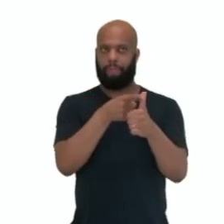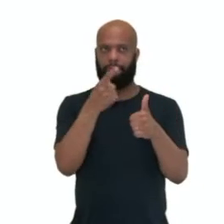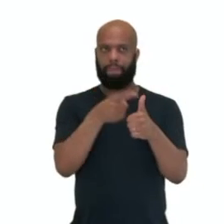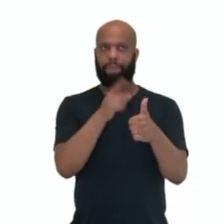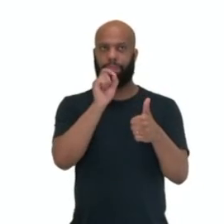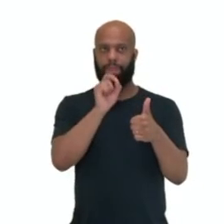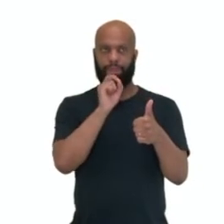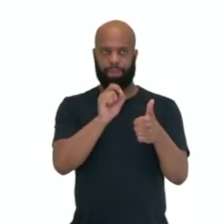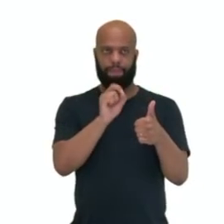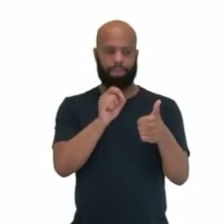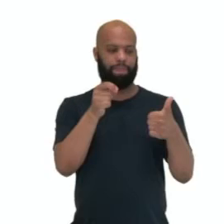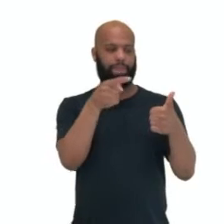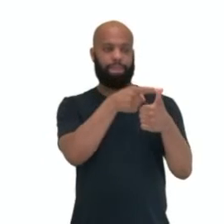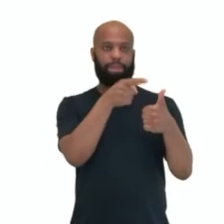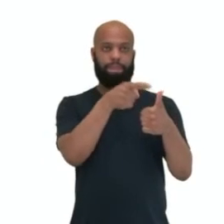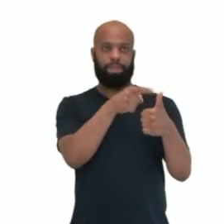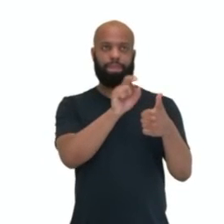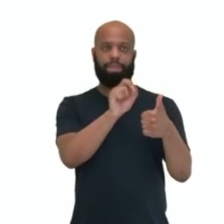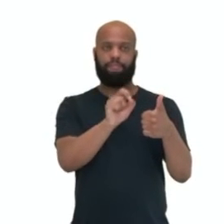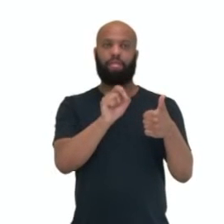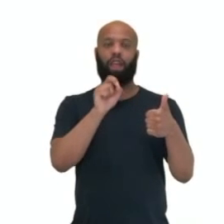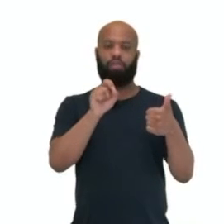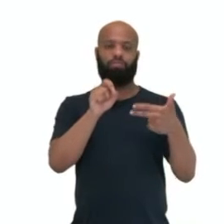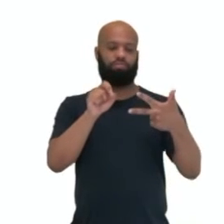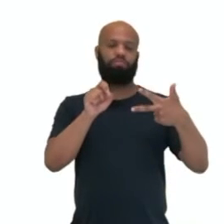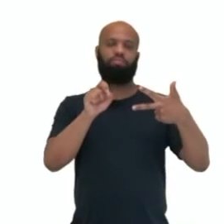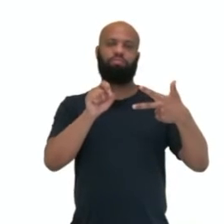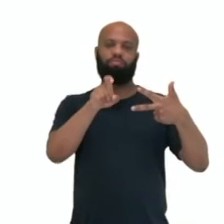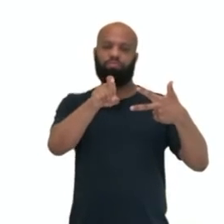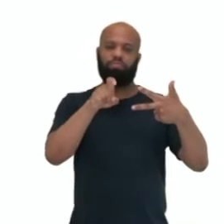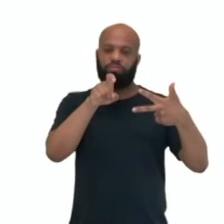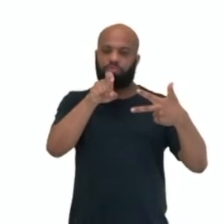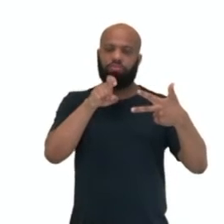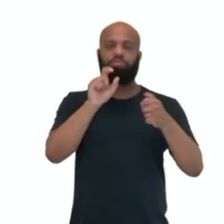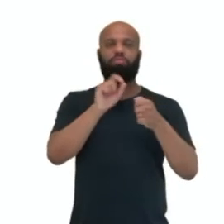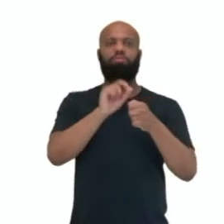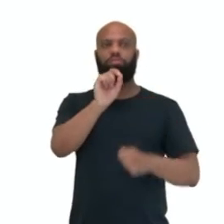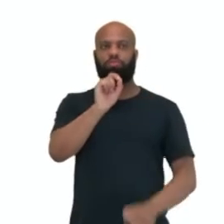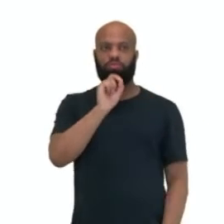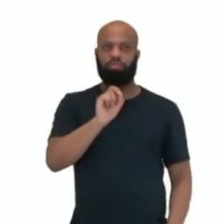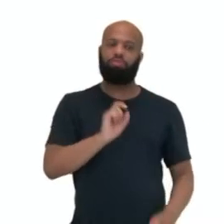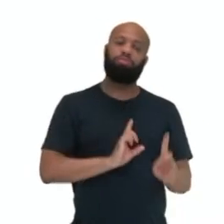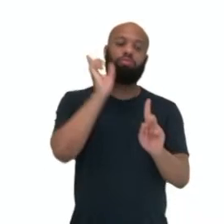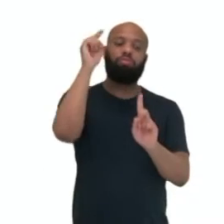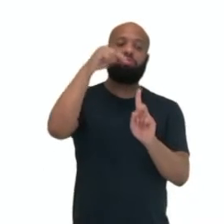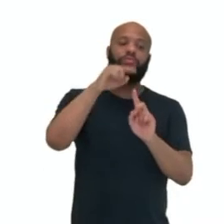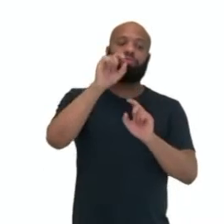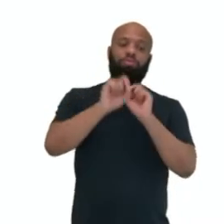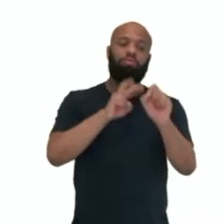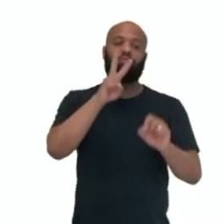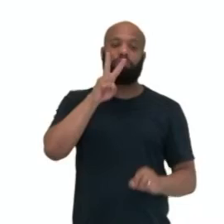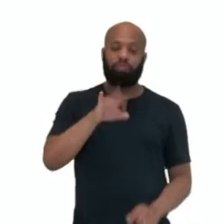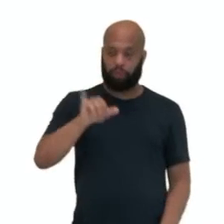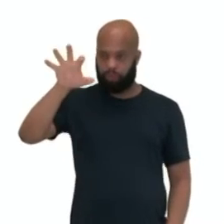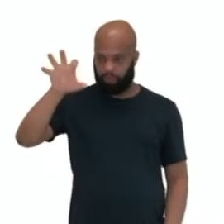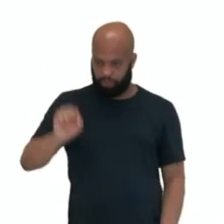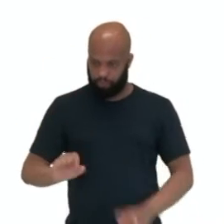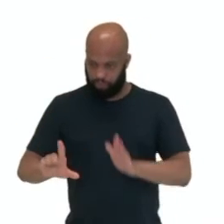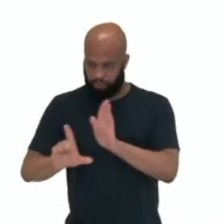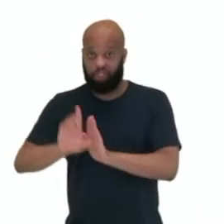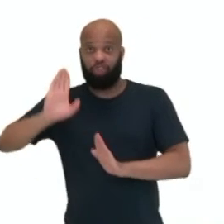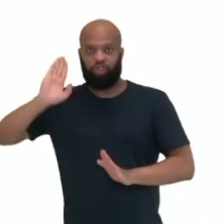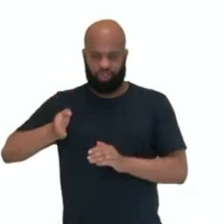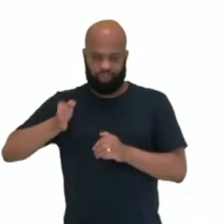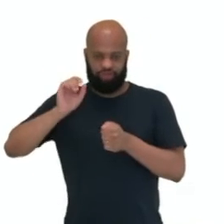Primeiro, o poder executivo. O que faz exatamente o poder executivo? A função dele é executar e